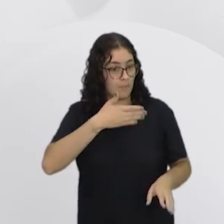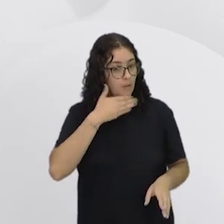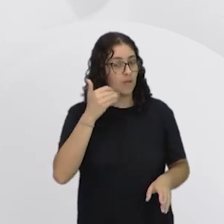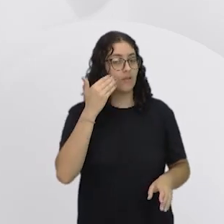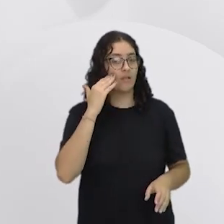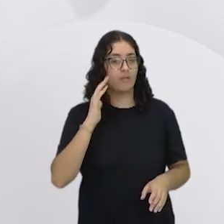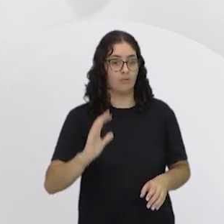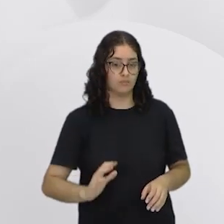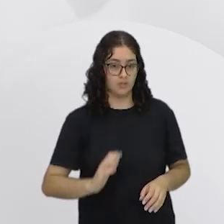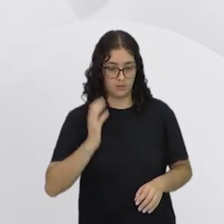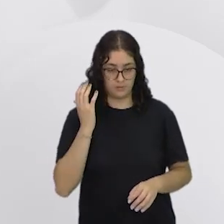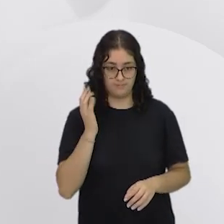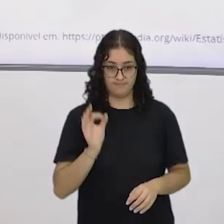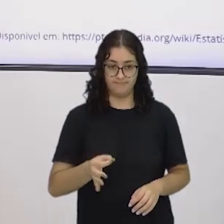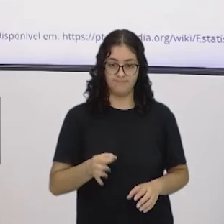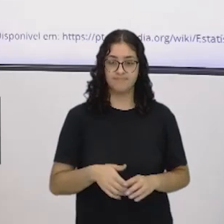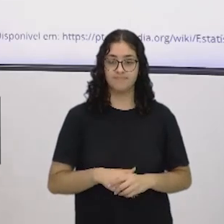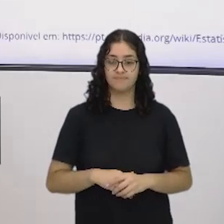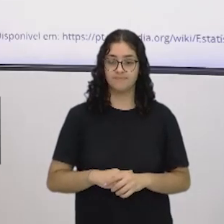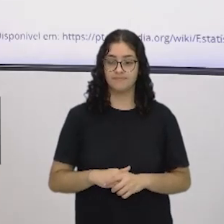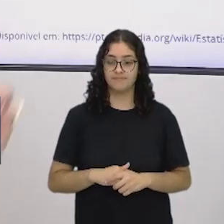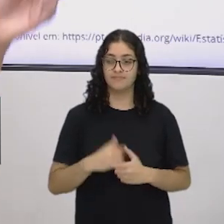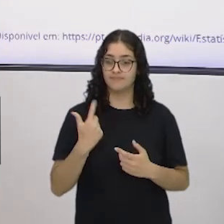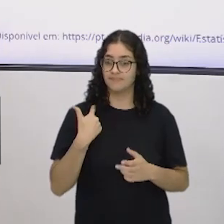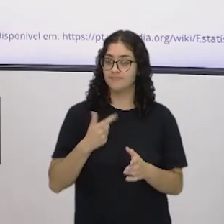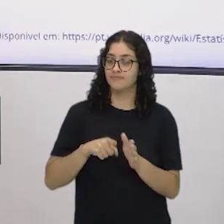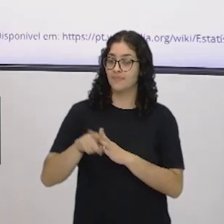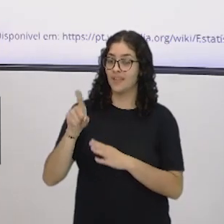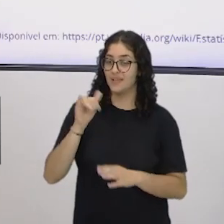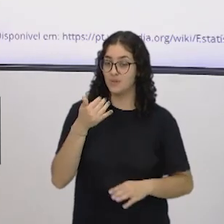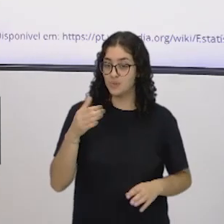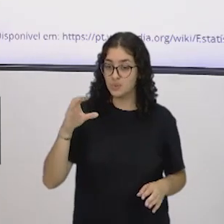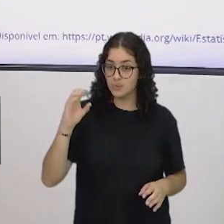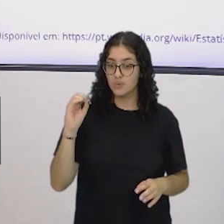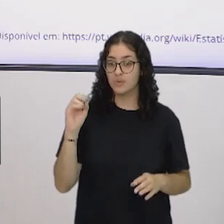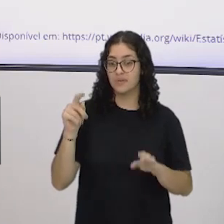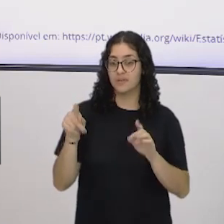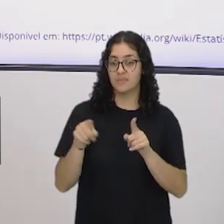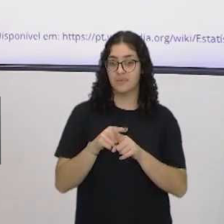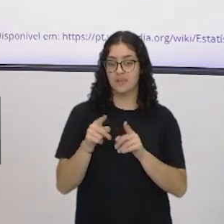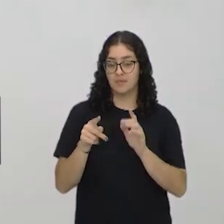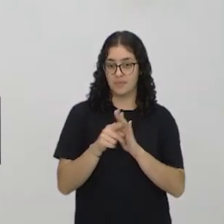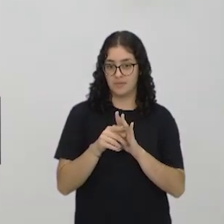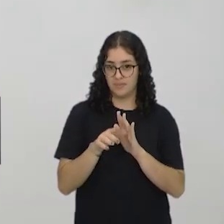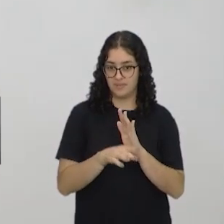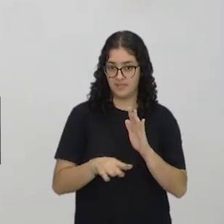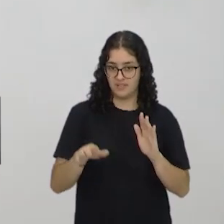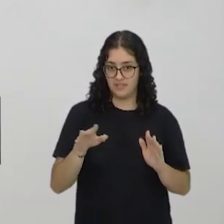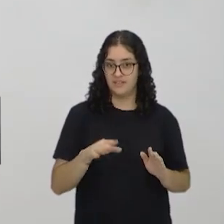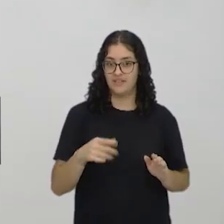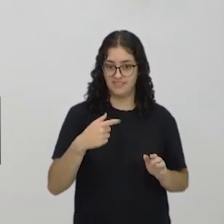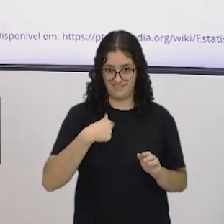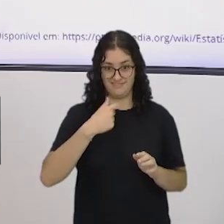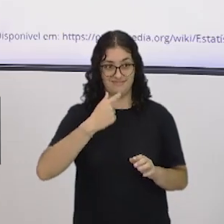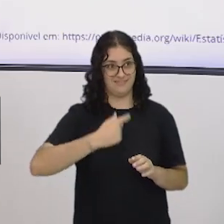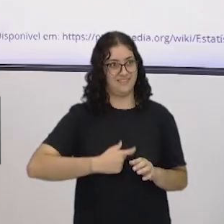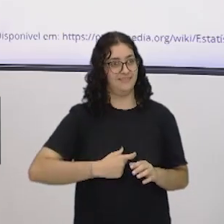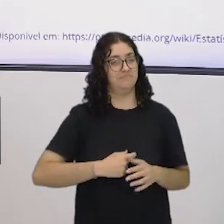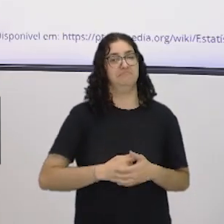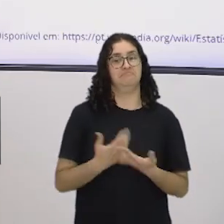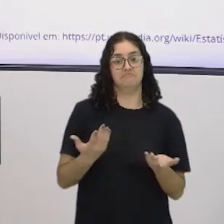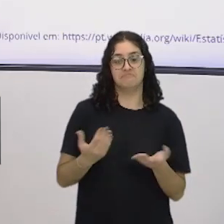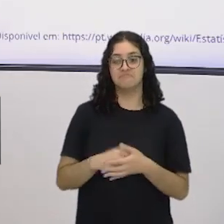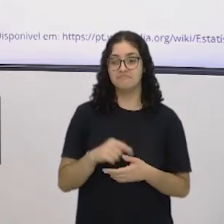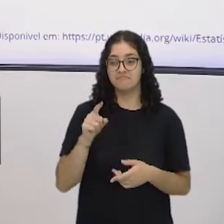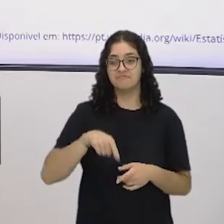as situações. Então, vou perguntar para o João, porque o João é da área também, né? Sou. O João